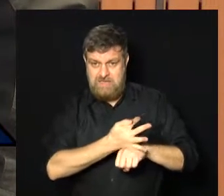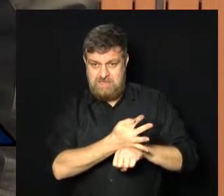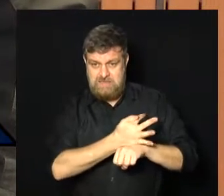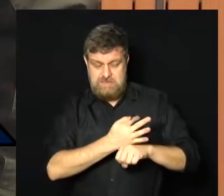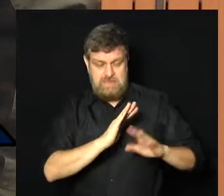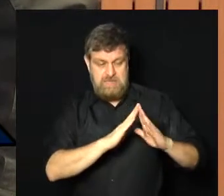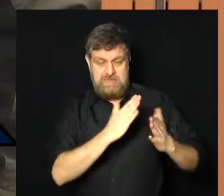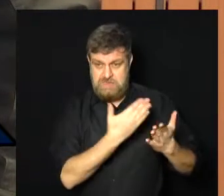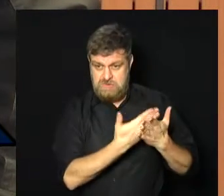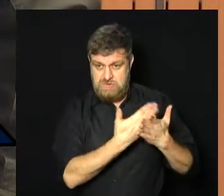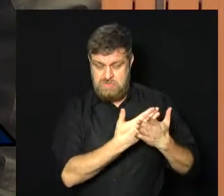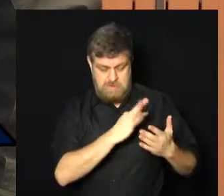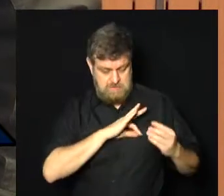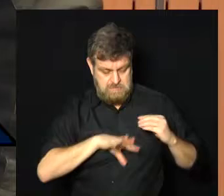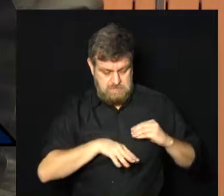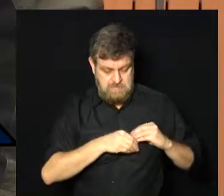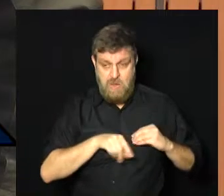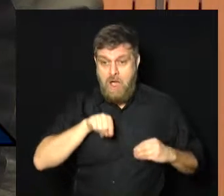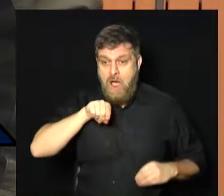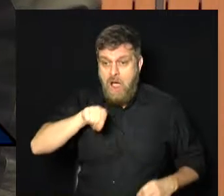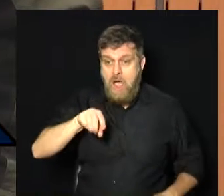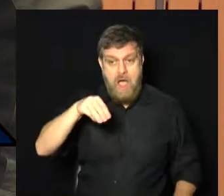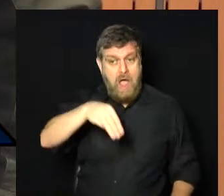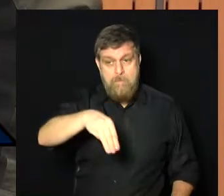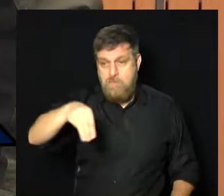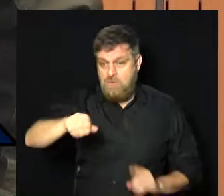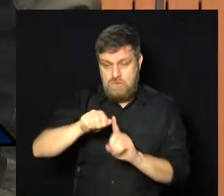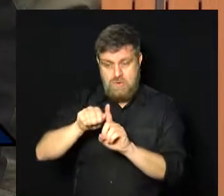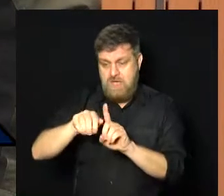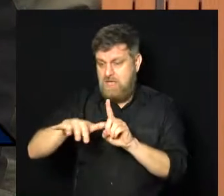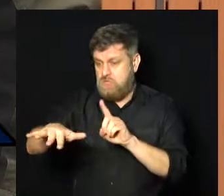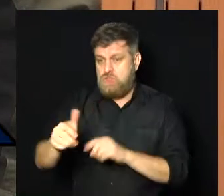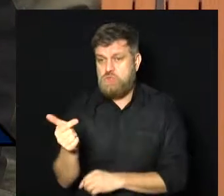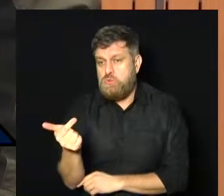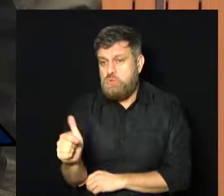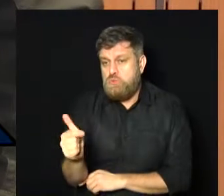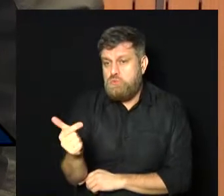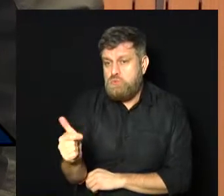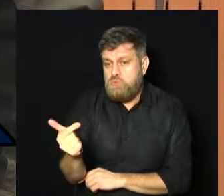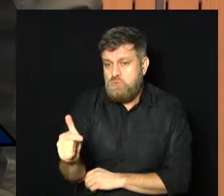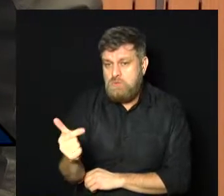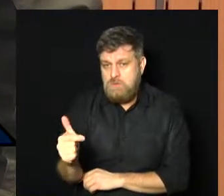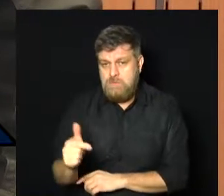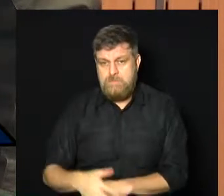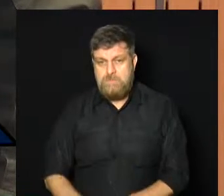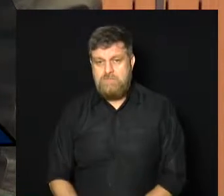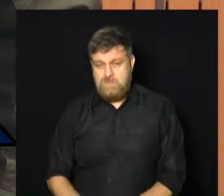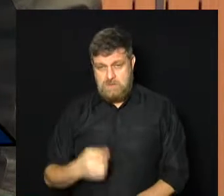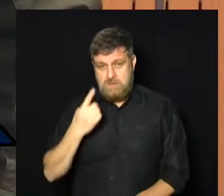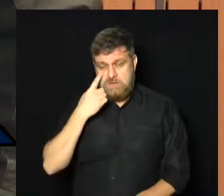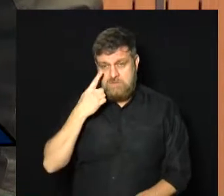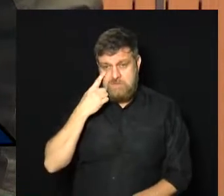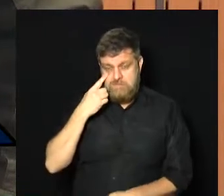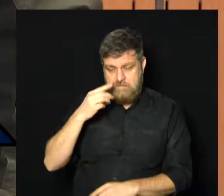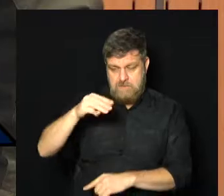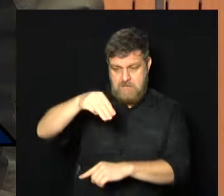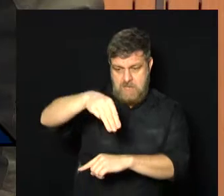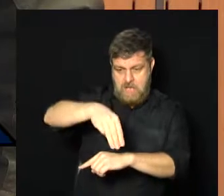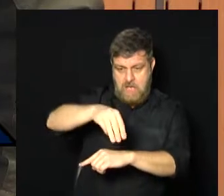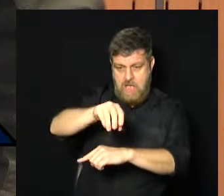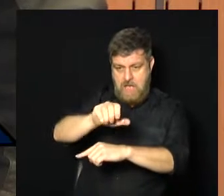escolar, as agentes e as monitoras não possuem. Mas a gente vai ouvir a Maria Emília um pouco mais sobre